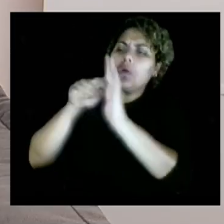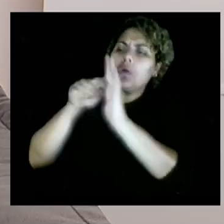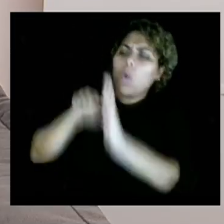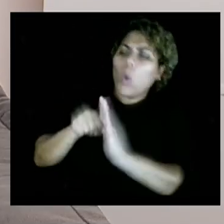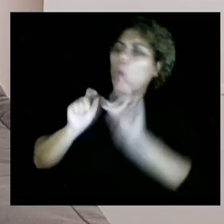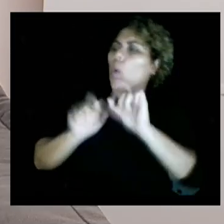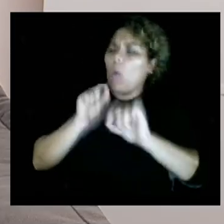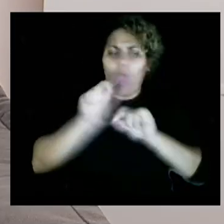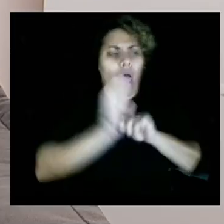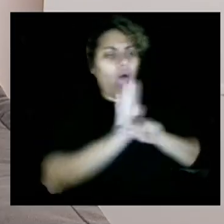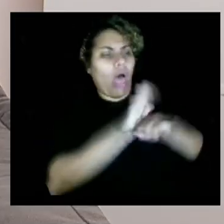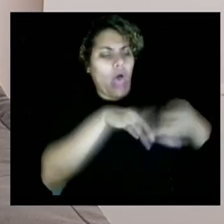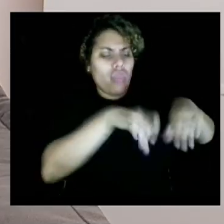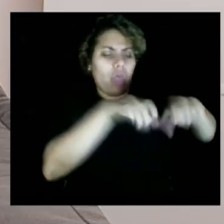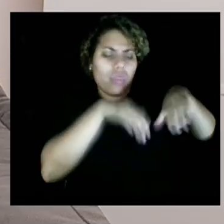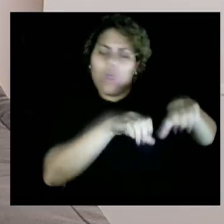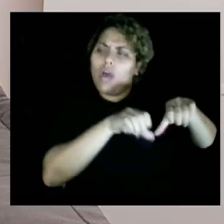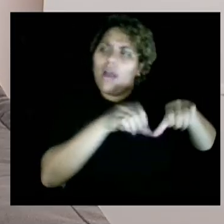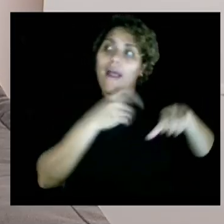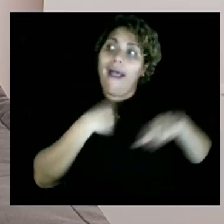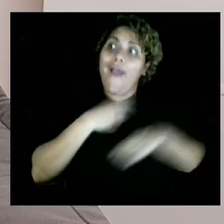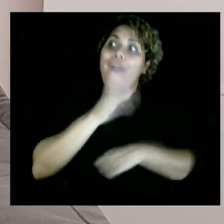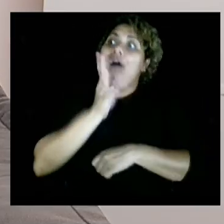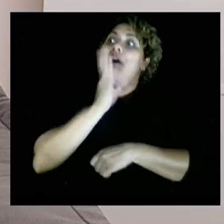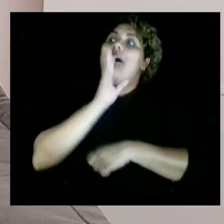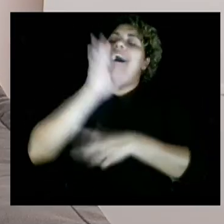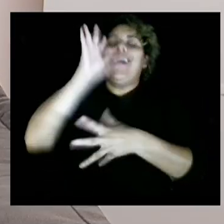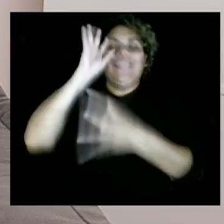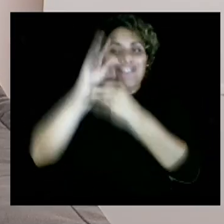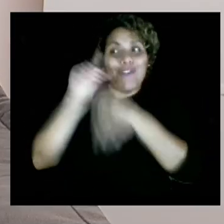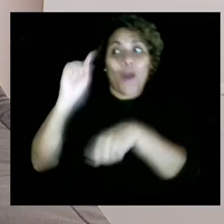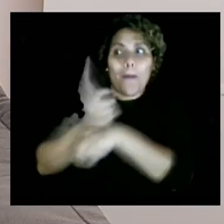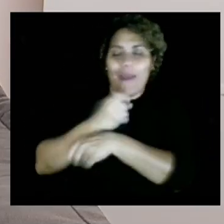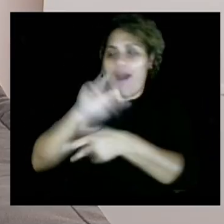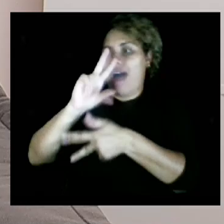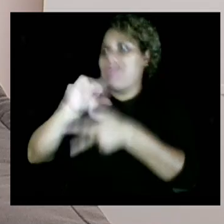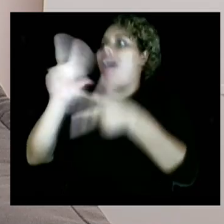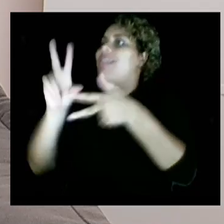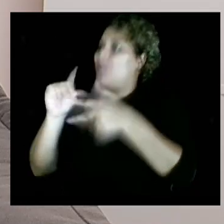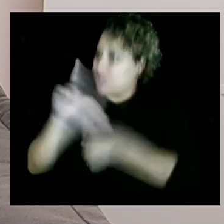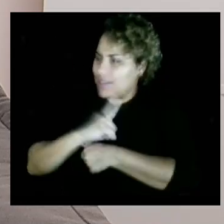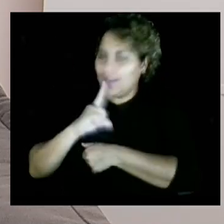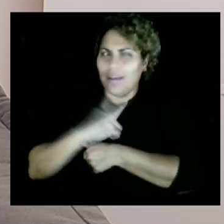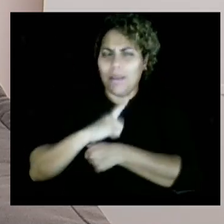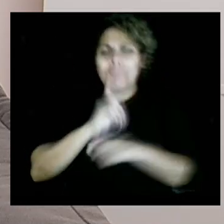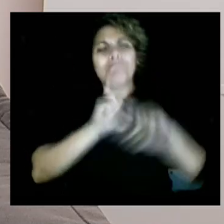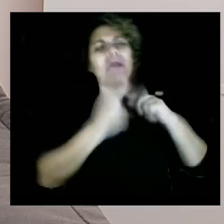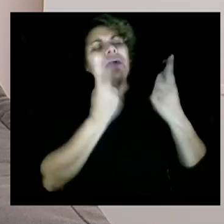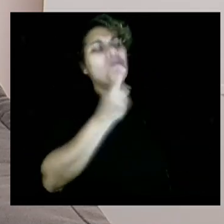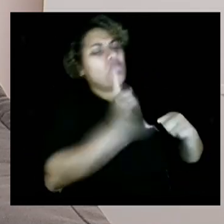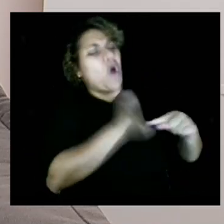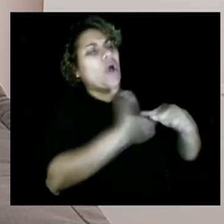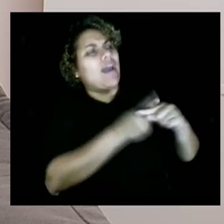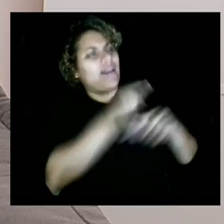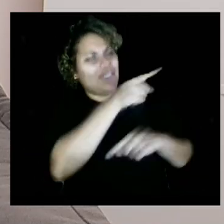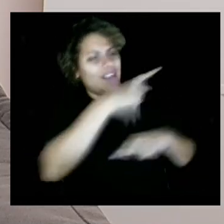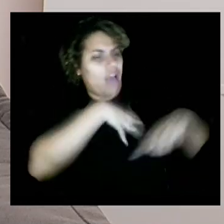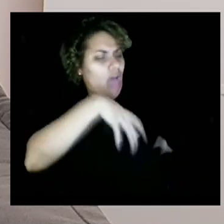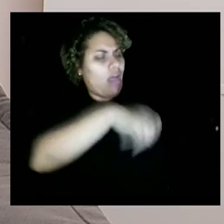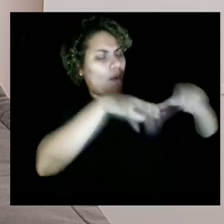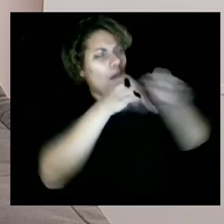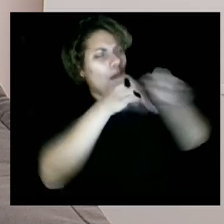que no Senac tinha curso de massoterapia. Mas aí era por quê? Porque de tantas pessoas falarem, você faz uma massagem tão boa, ou porque você falou,